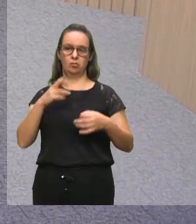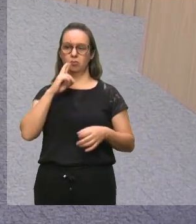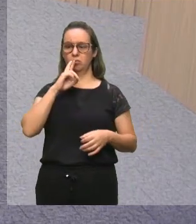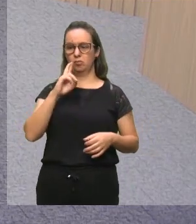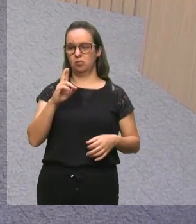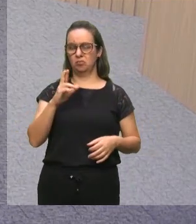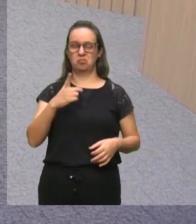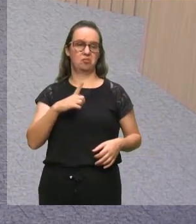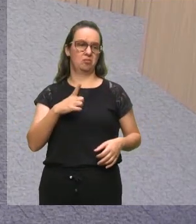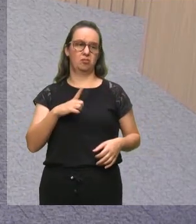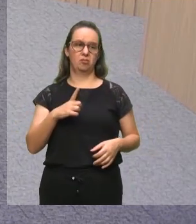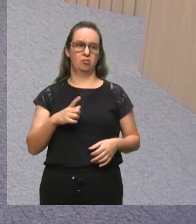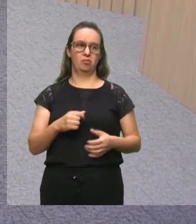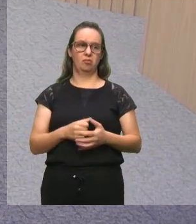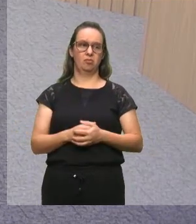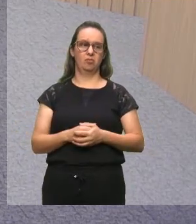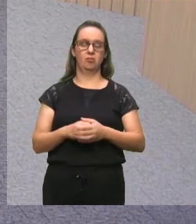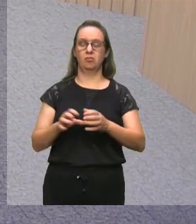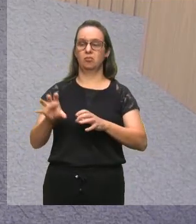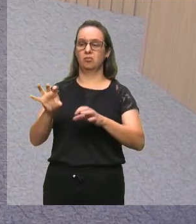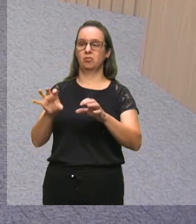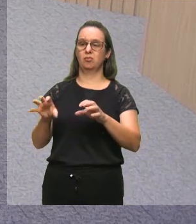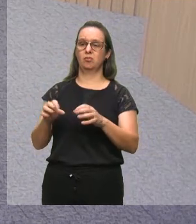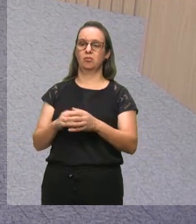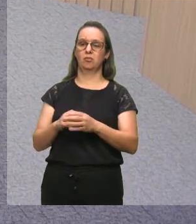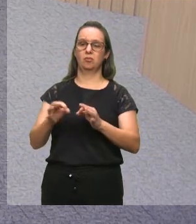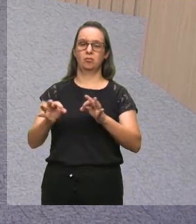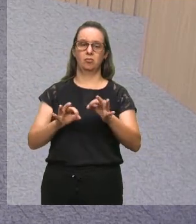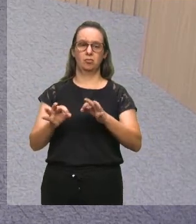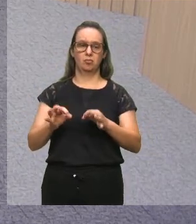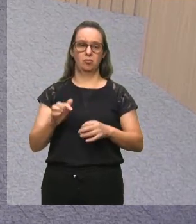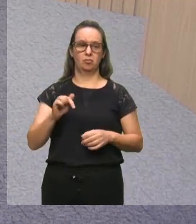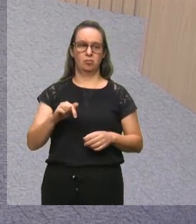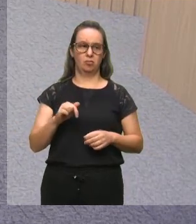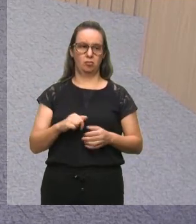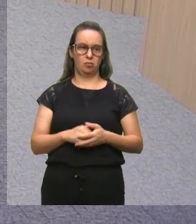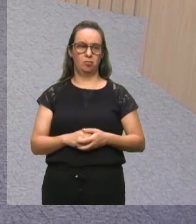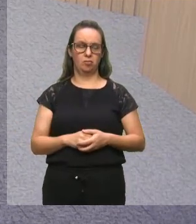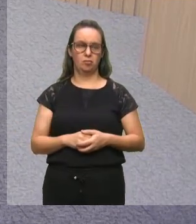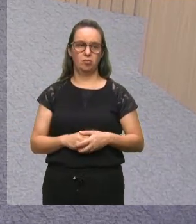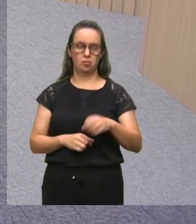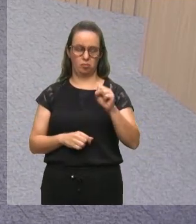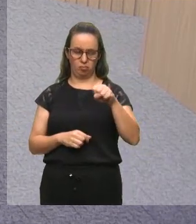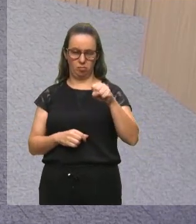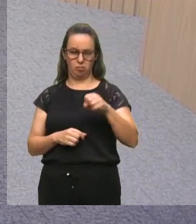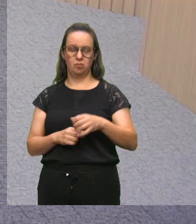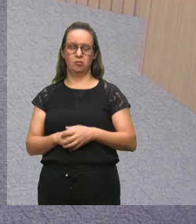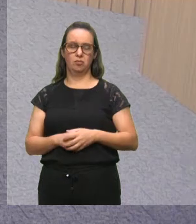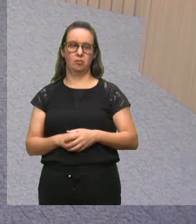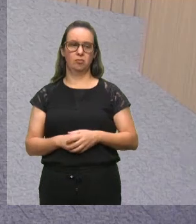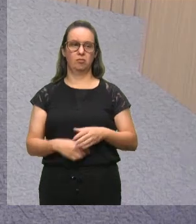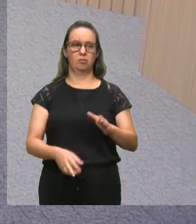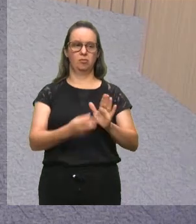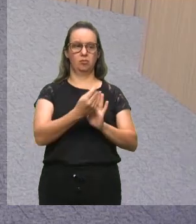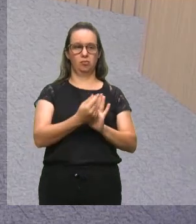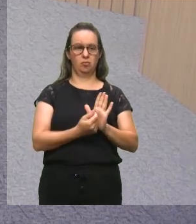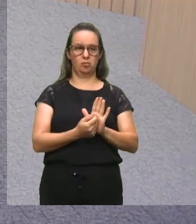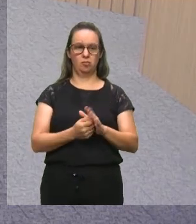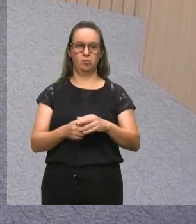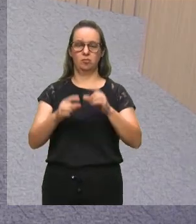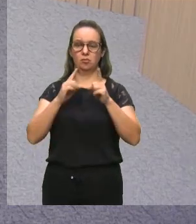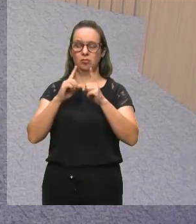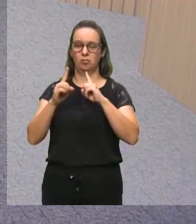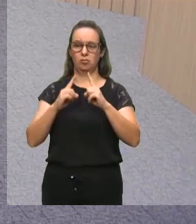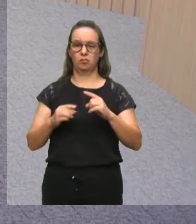que não existe planejamento nenhum no orçamento para isso. É isso mesmo, Felipe? Ou seja, se o orçamento que a gente está discutindo agora